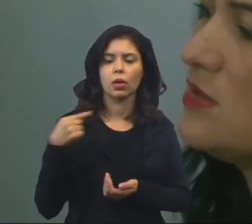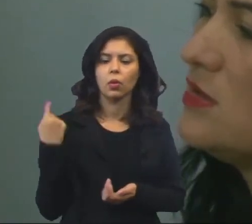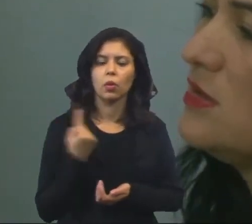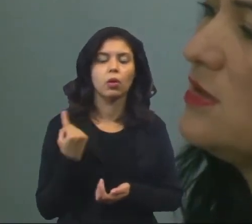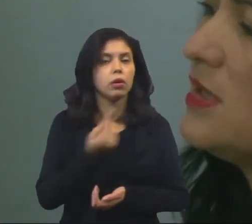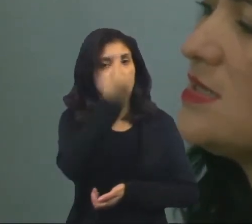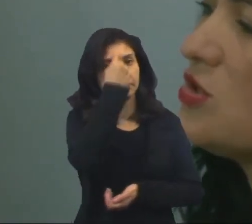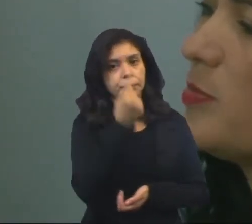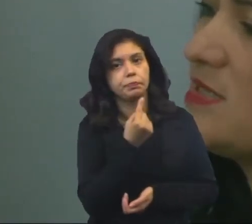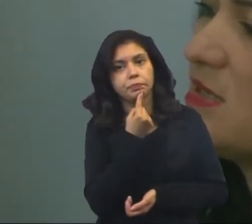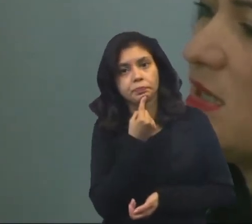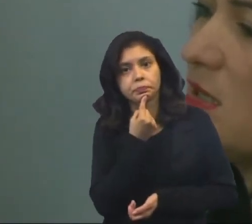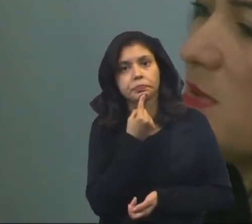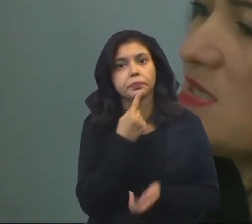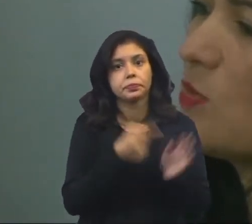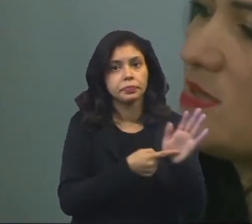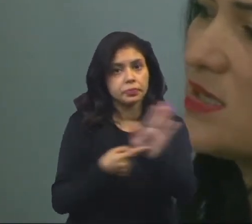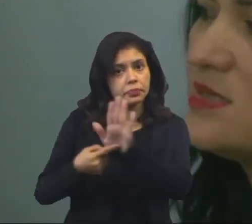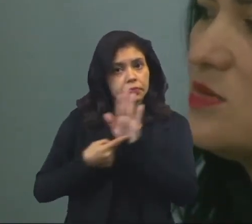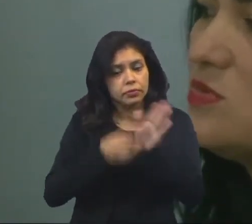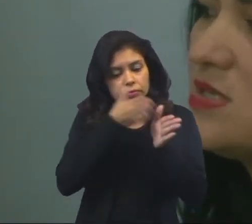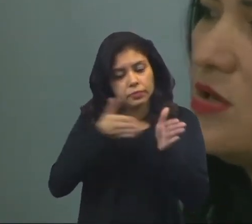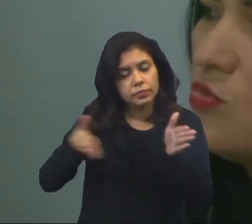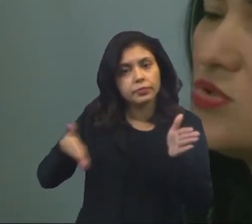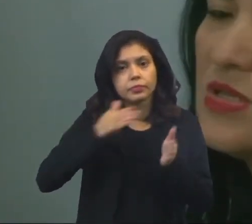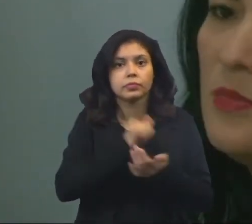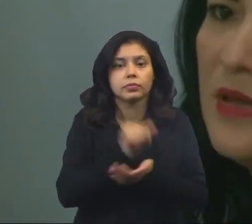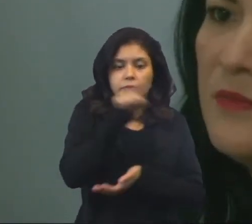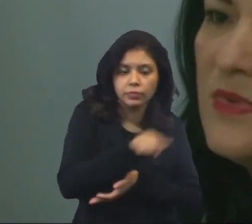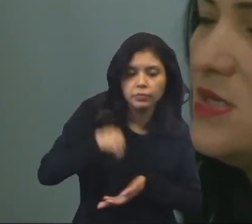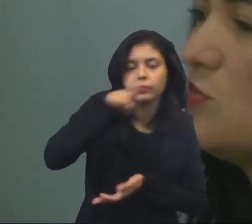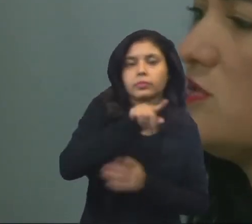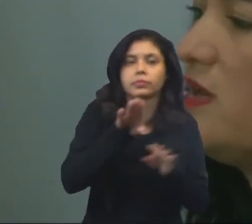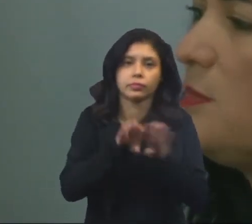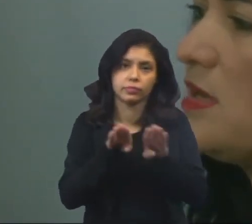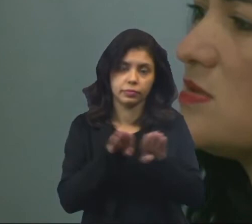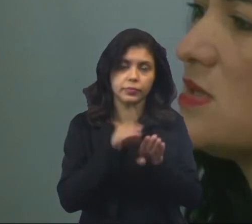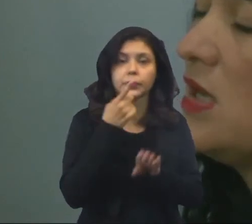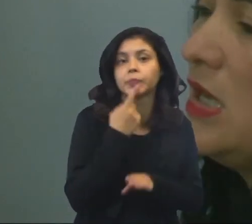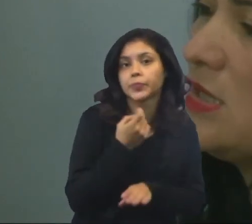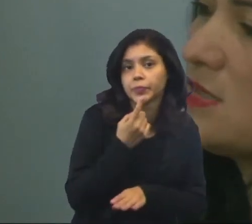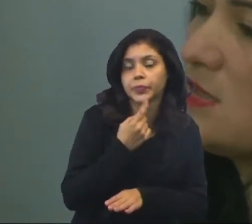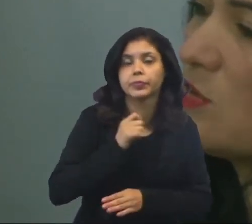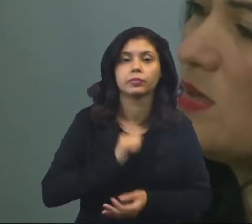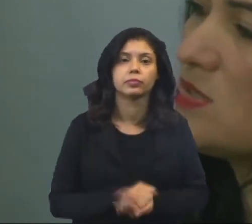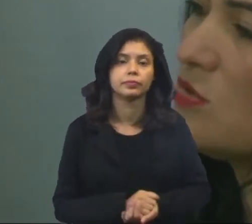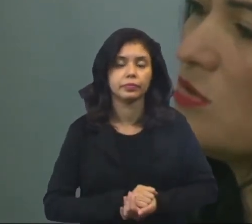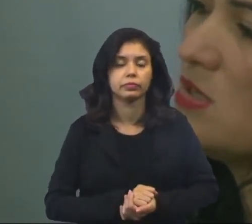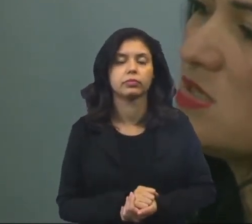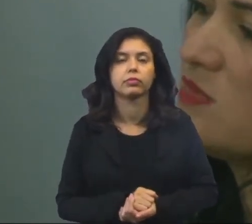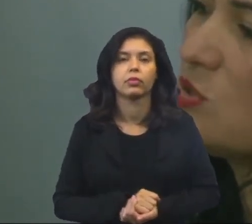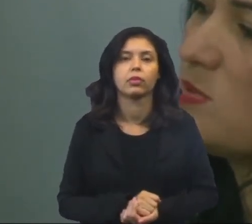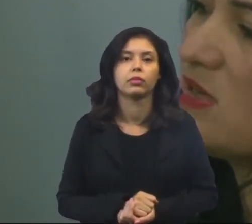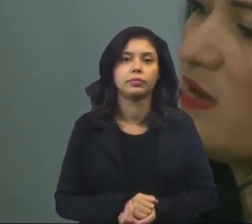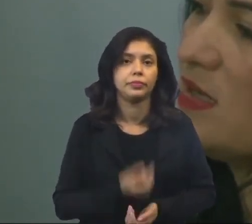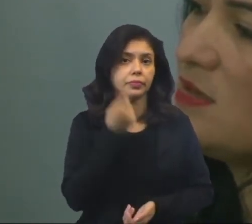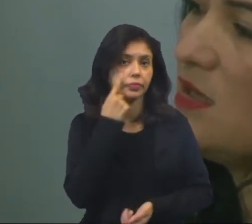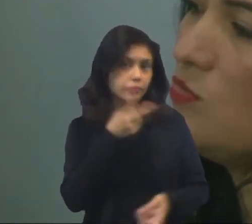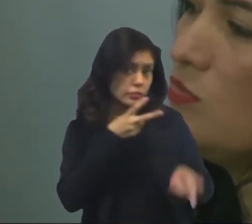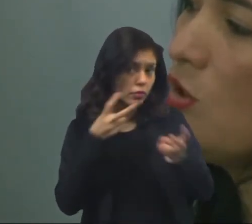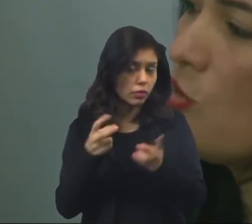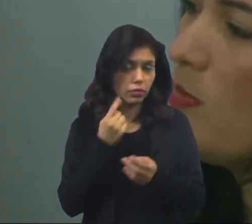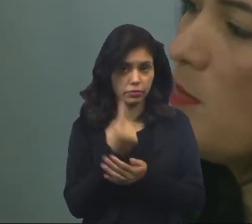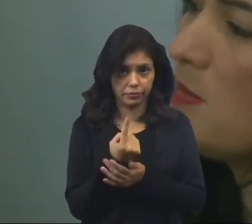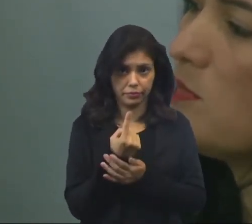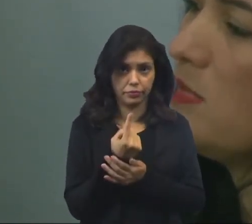figura, né, sendo apresentada na minha sequência aqui são círculos também, círculos vermelhos. E nessa sequência, ó, se você observar aqui tem